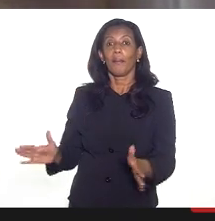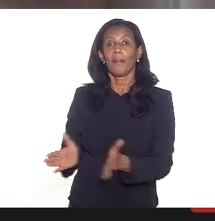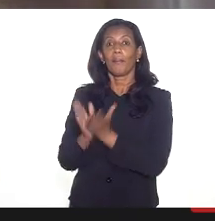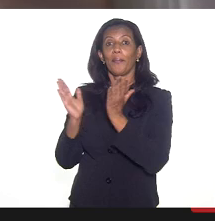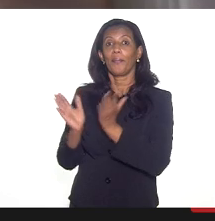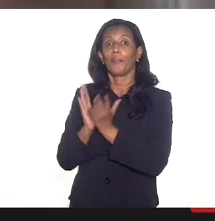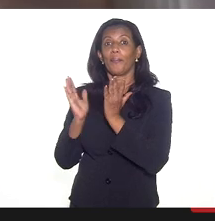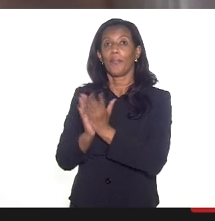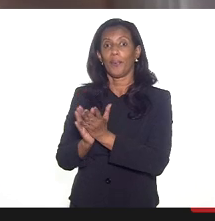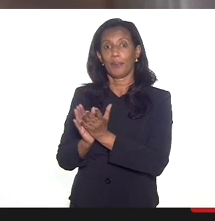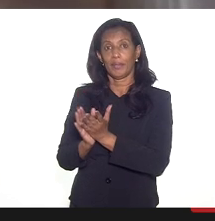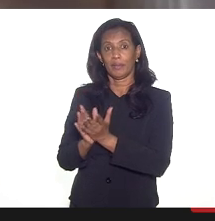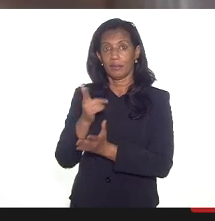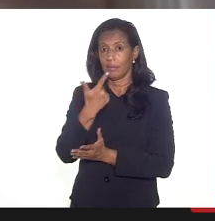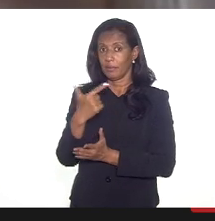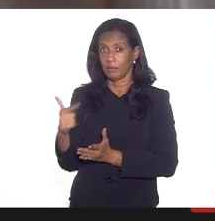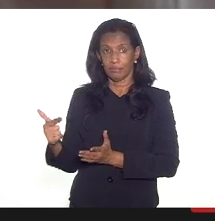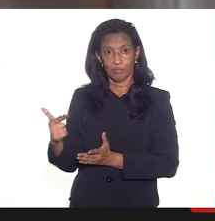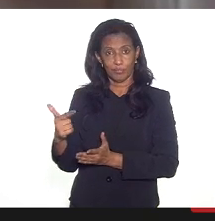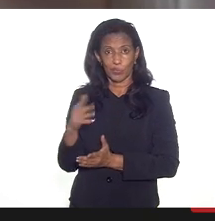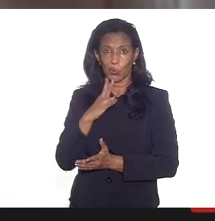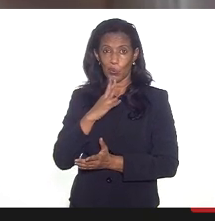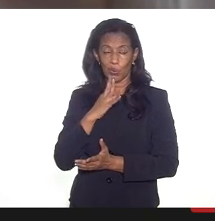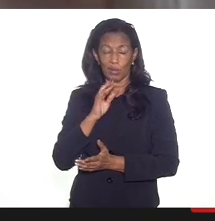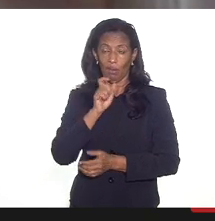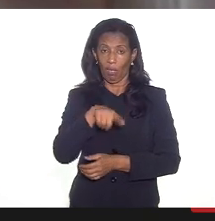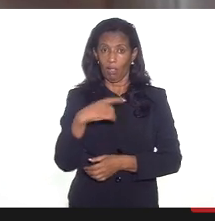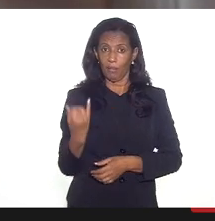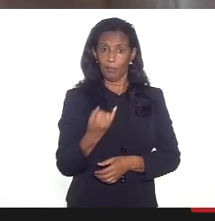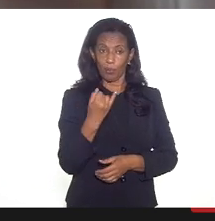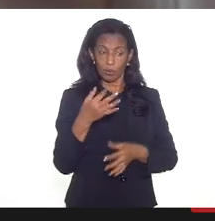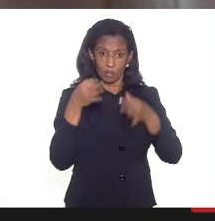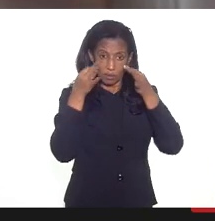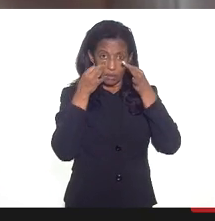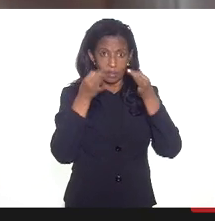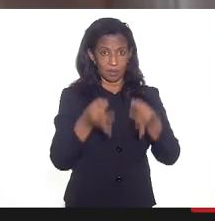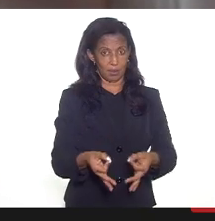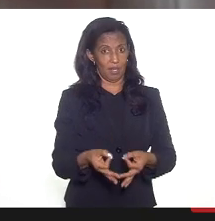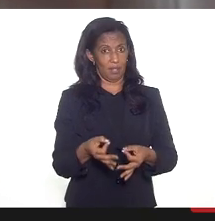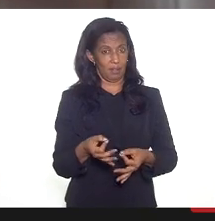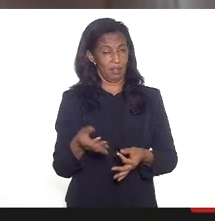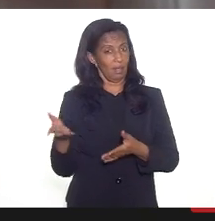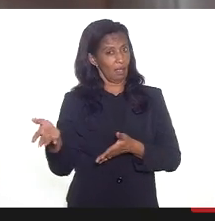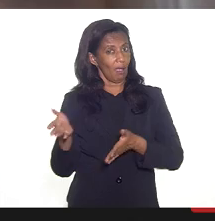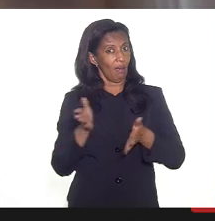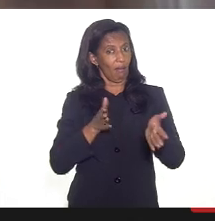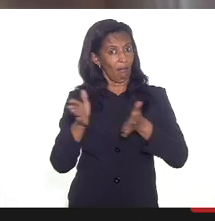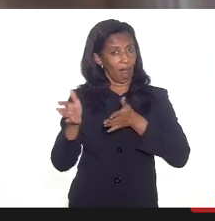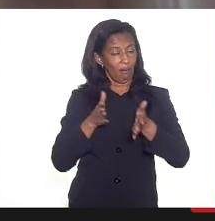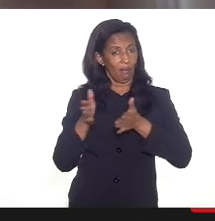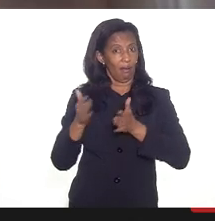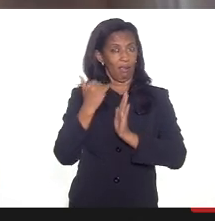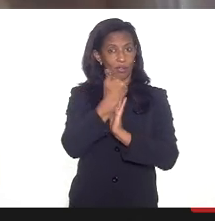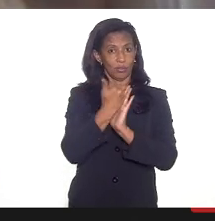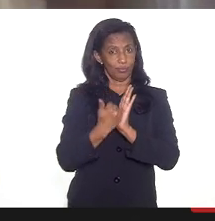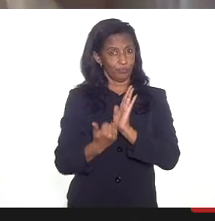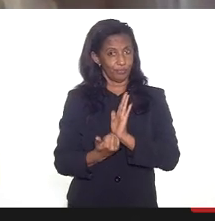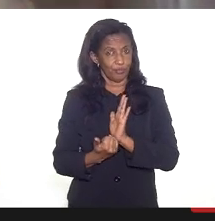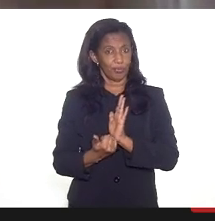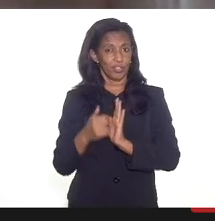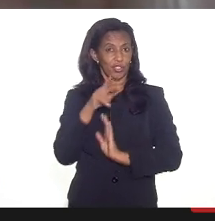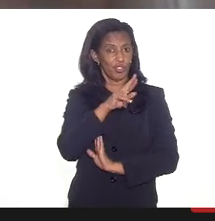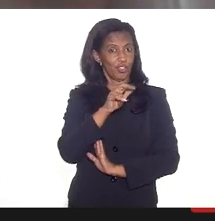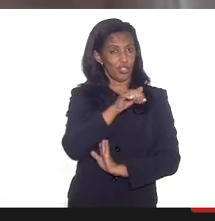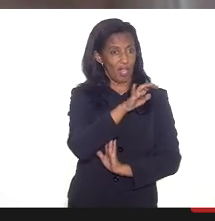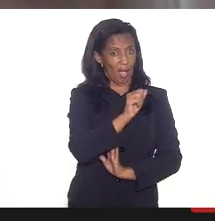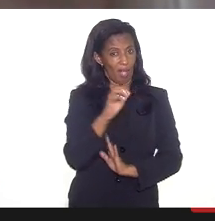né? Então, é muito importante a gente se ater às questões interseccionais, a gente se ater às questões de raça,